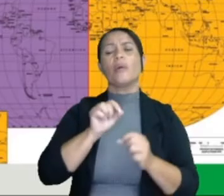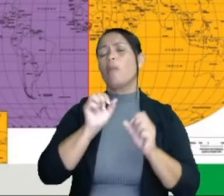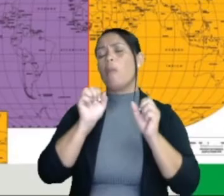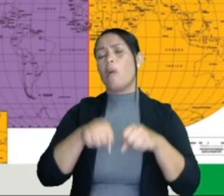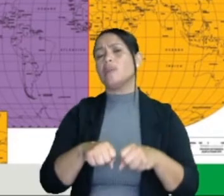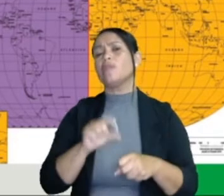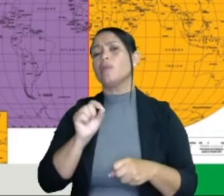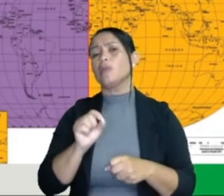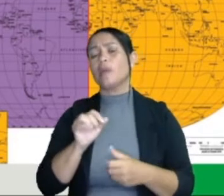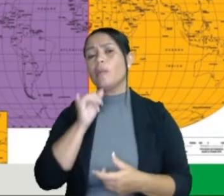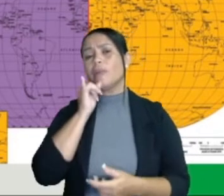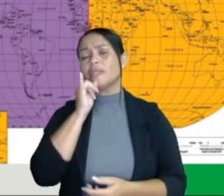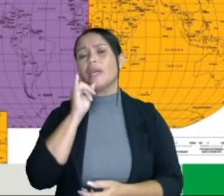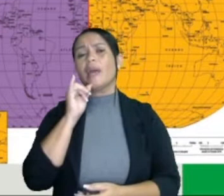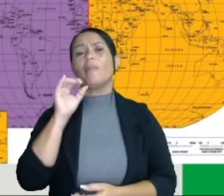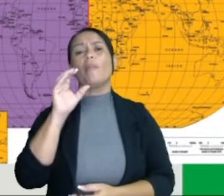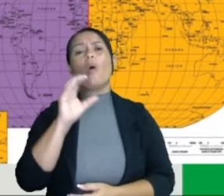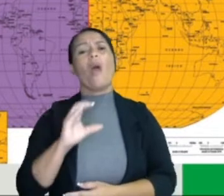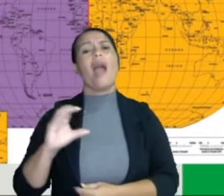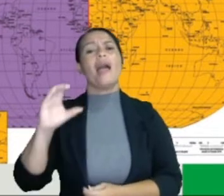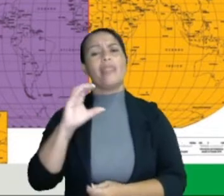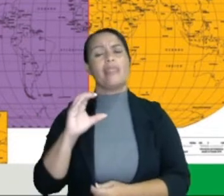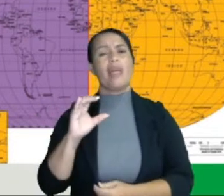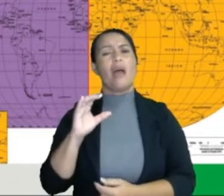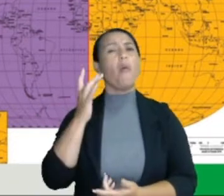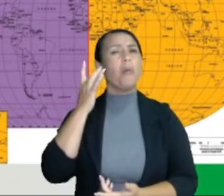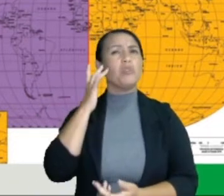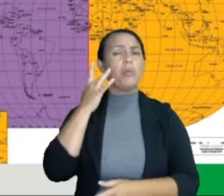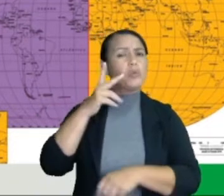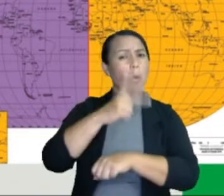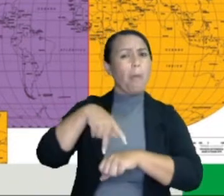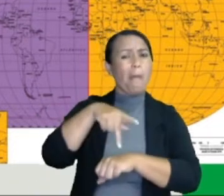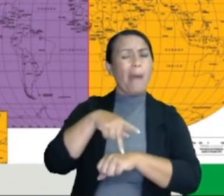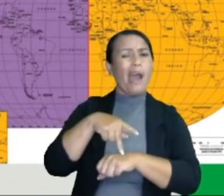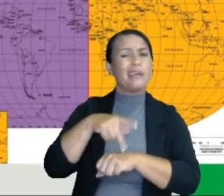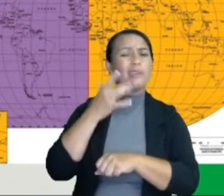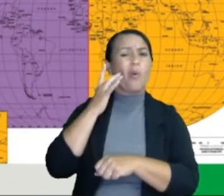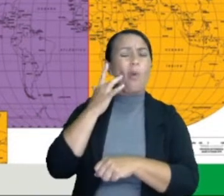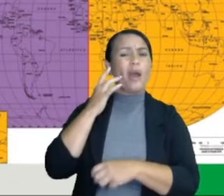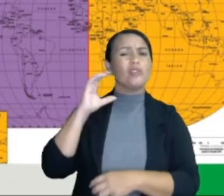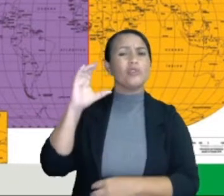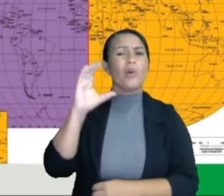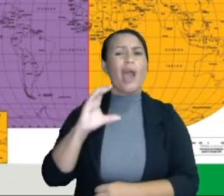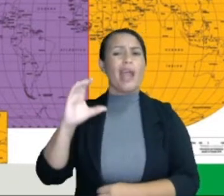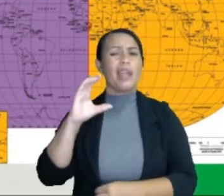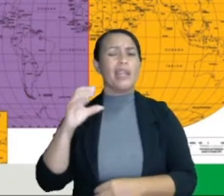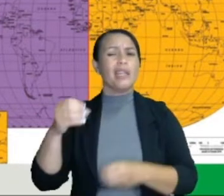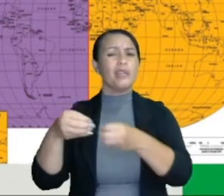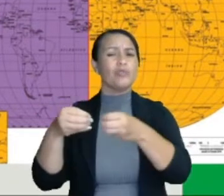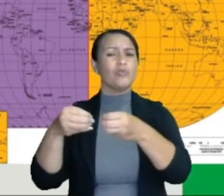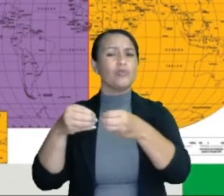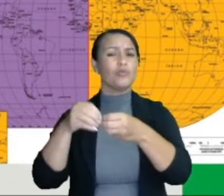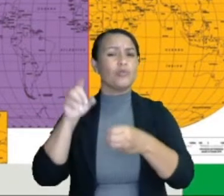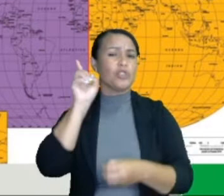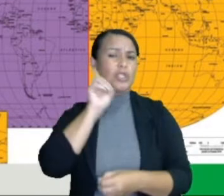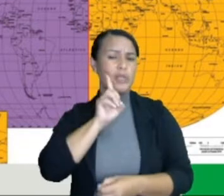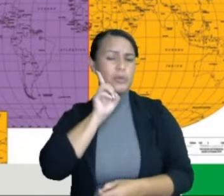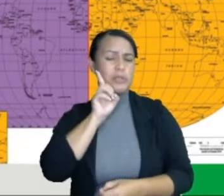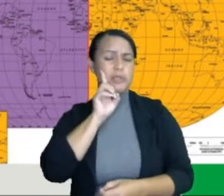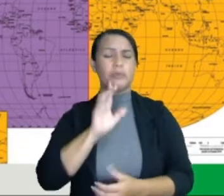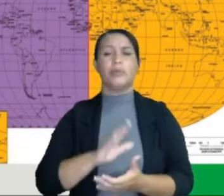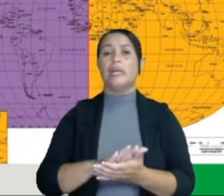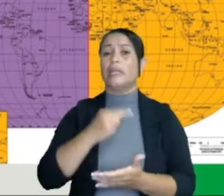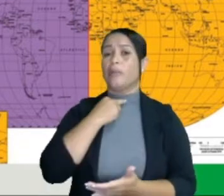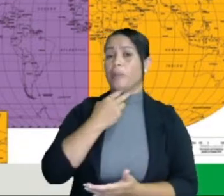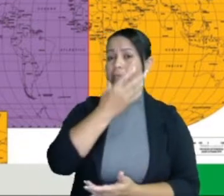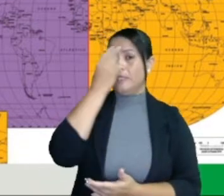possivelmente aí o Canadá, né? Pela a posição mais ou menos, ou na fronteira mais ou menos ali com os Estados Unidos, tá bom? Não esquecer,